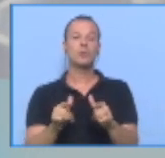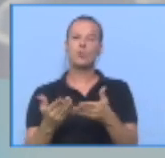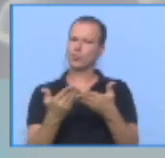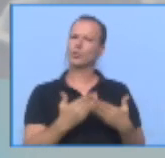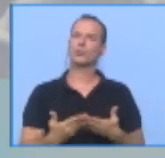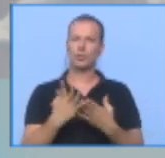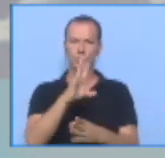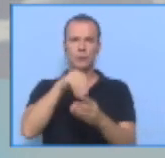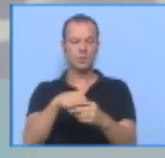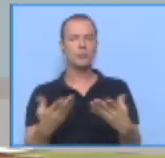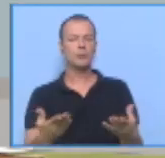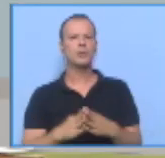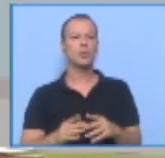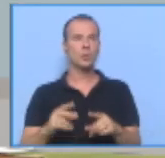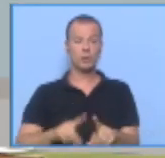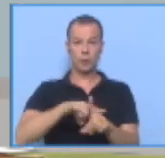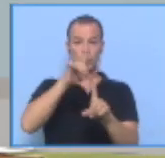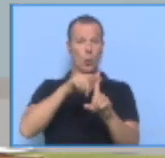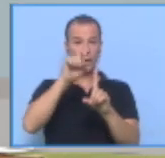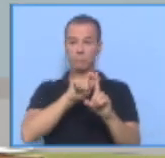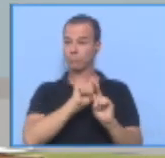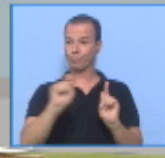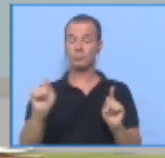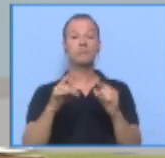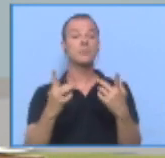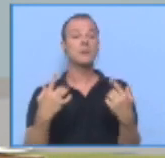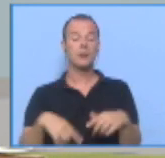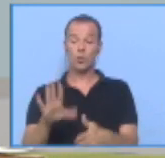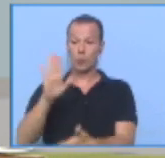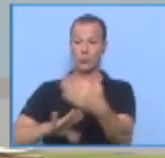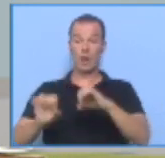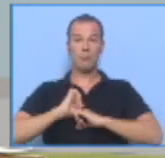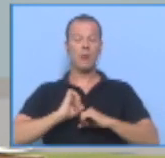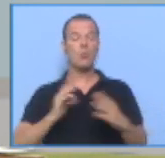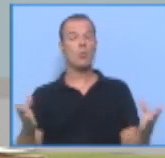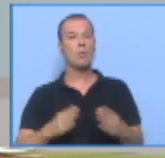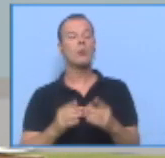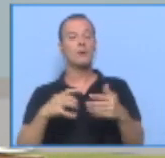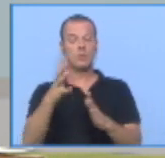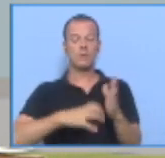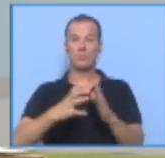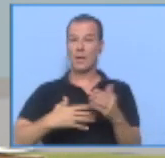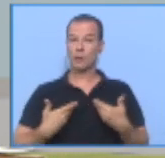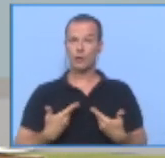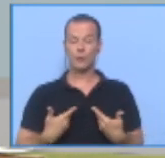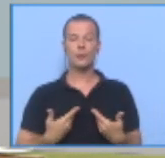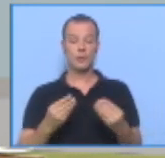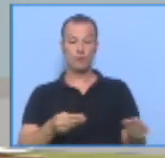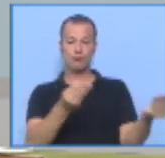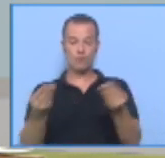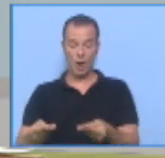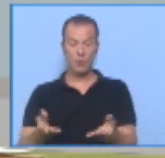Exatamente, faz parte do estudo todo o ano, é um trabalho essencialmente de um colega meu, coordenado. Este texto que aqui